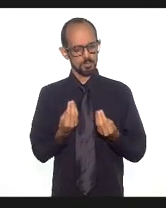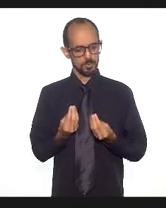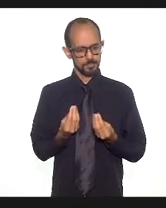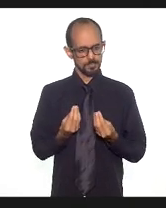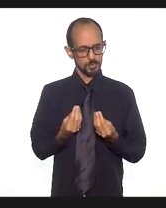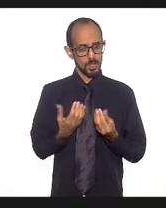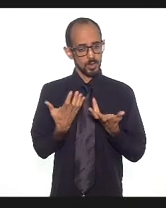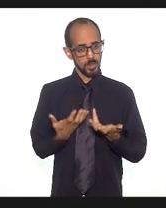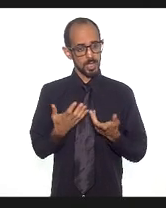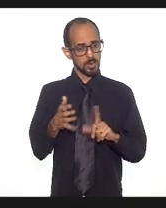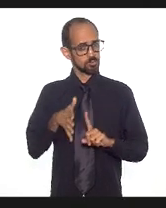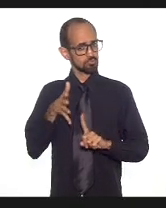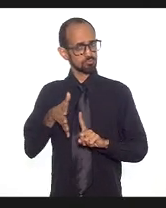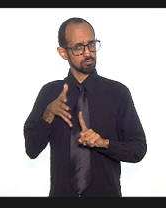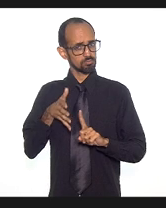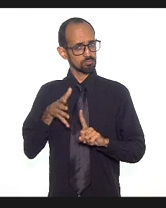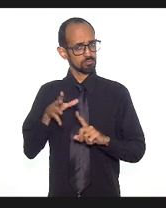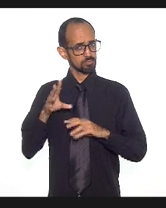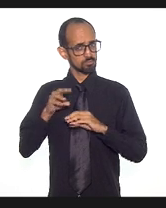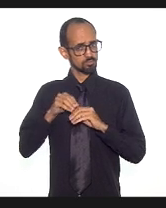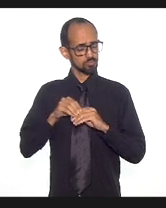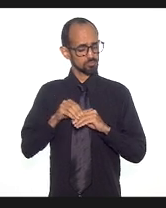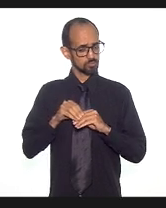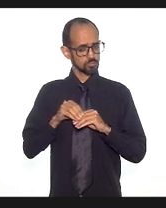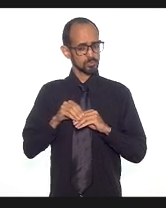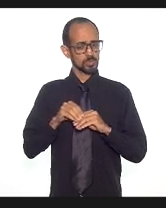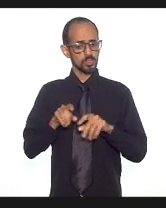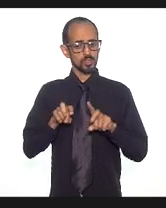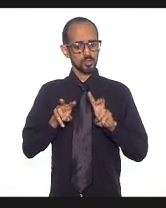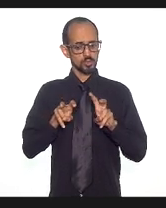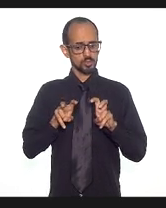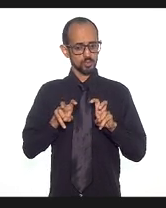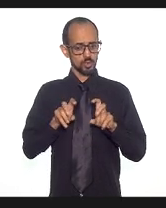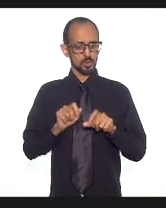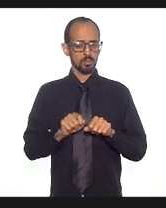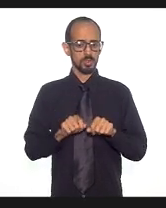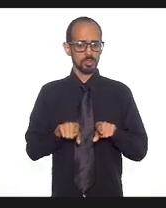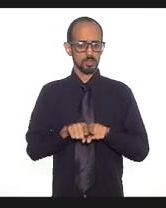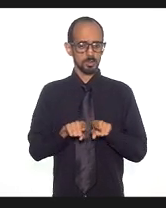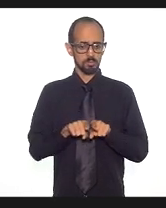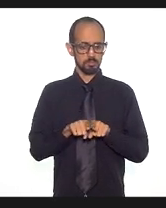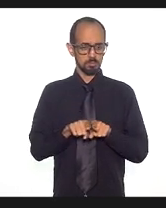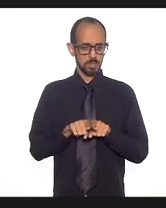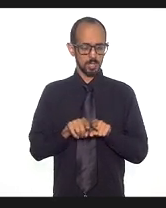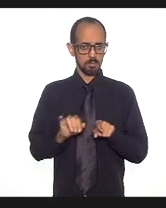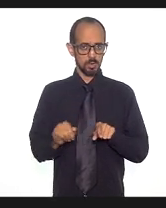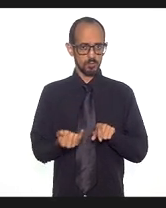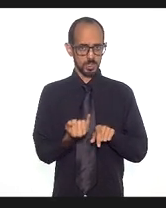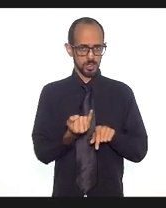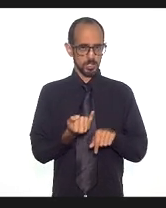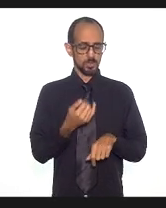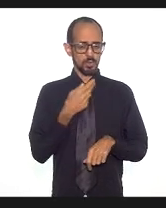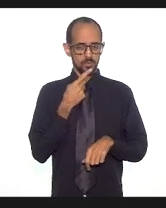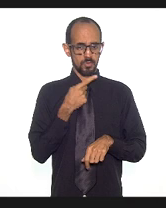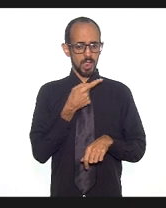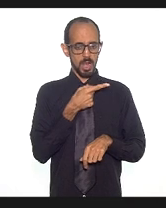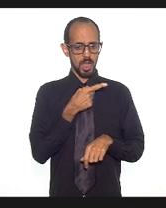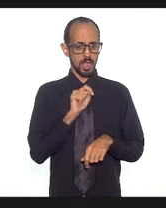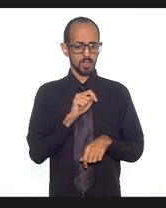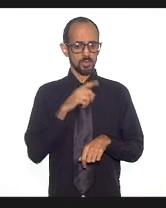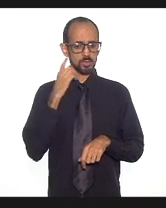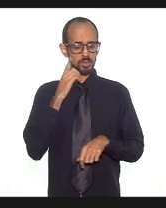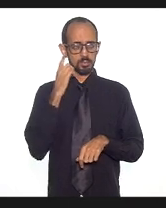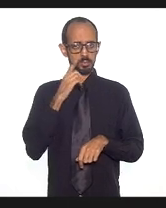Gostaria de falar brevemente sobre, inclusive, aproveitando a fala do